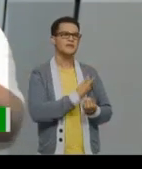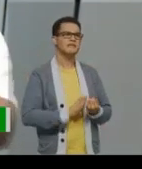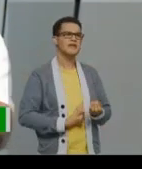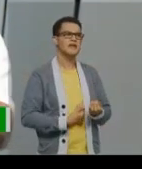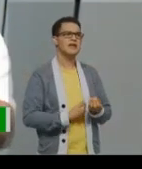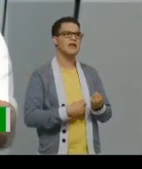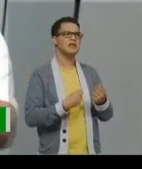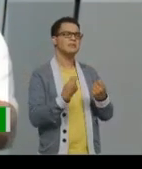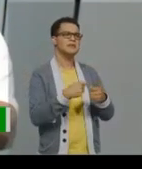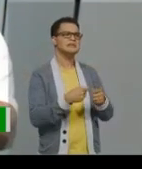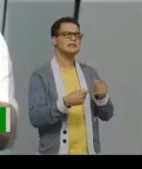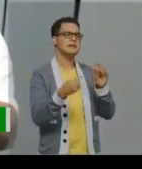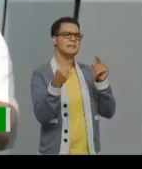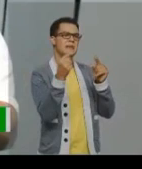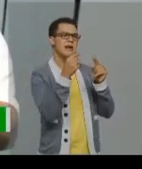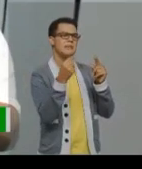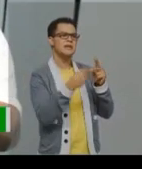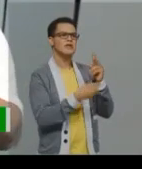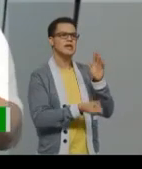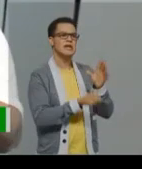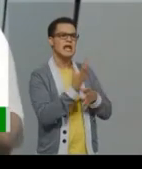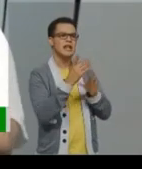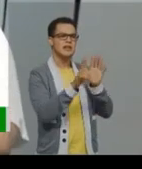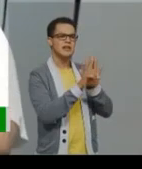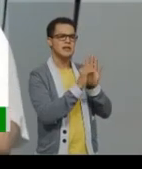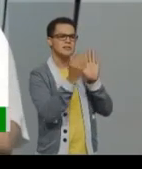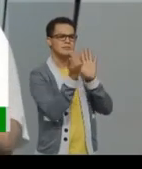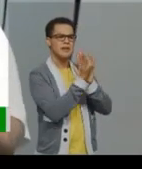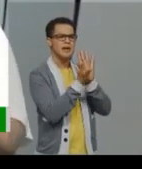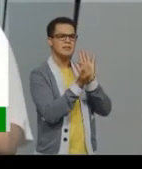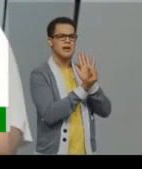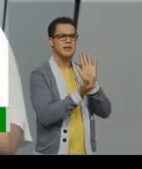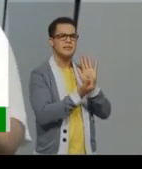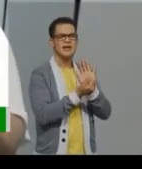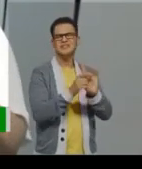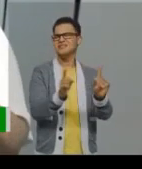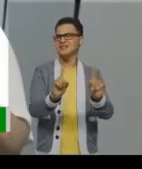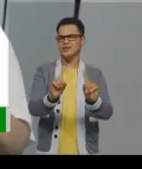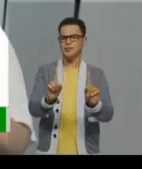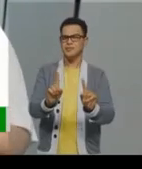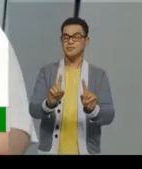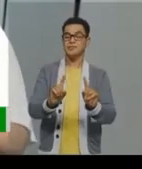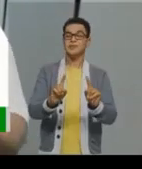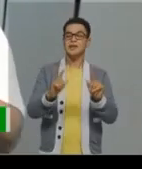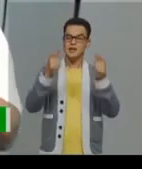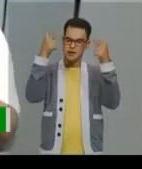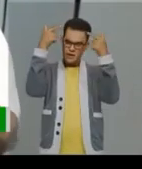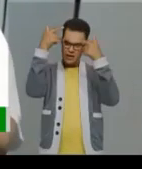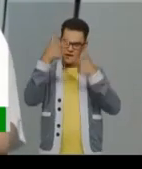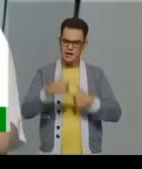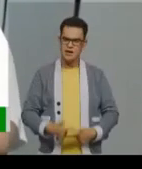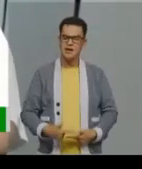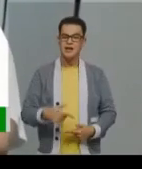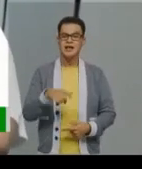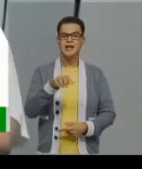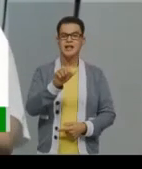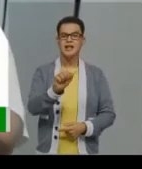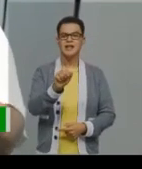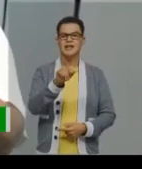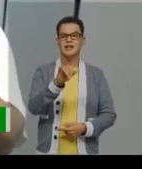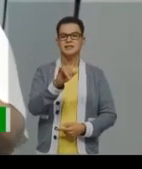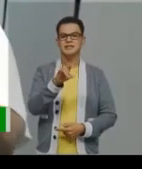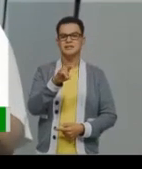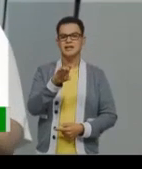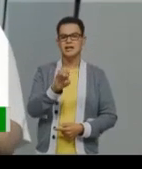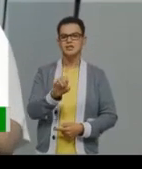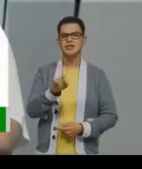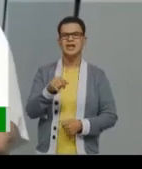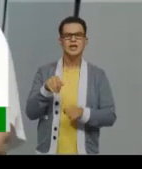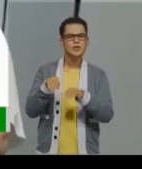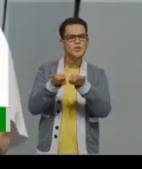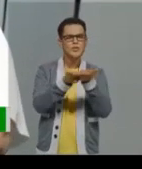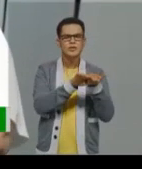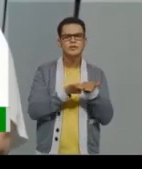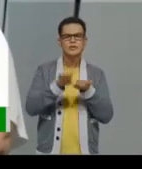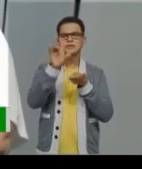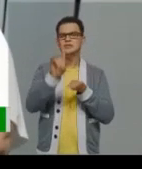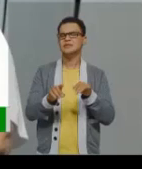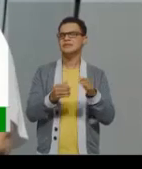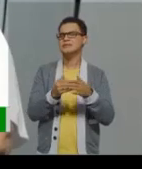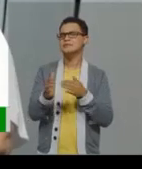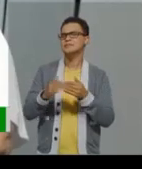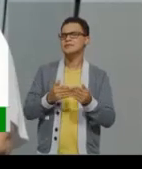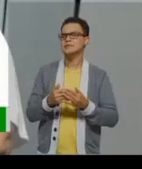uma religião em detrimento da outra. Então, a laicidade é uma busca pela igualdade de direitos, independente de qual seja a sua